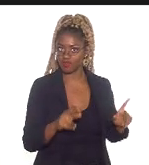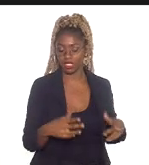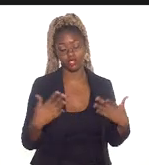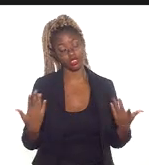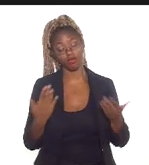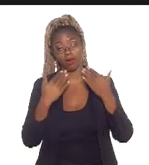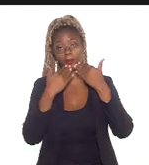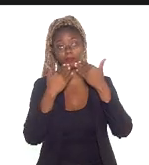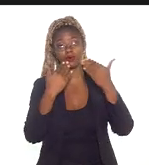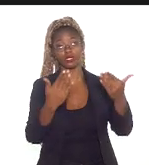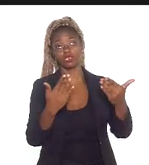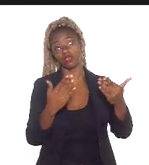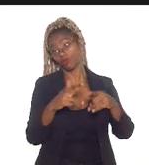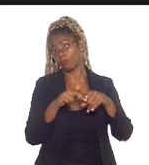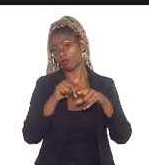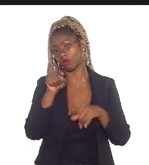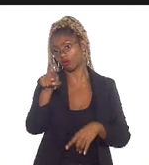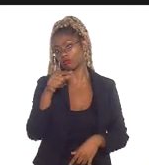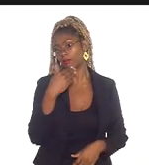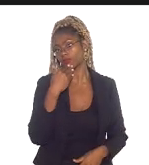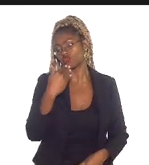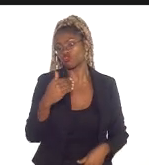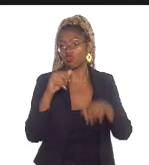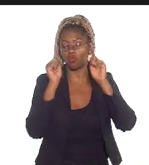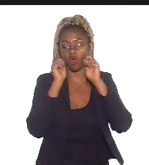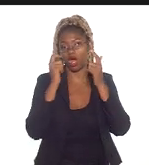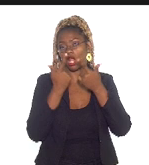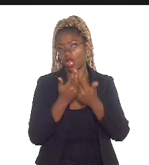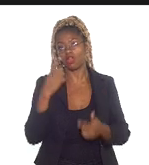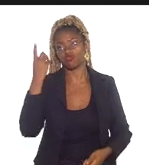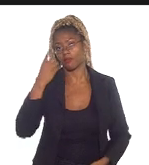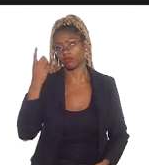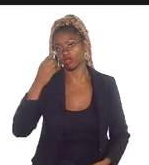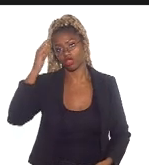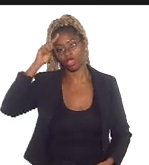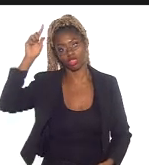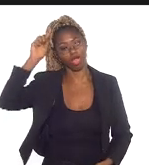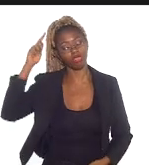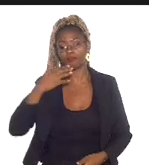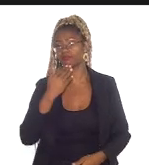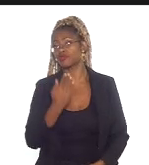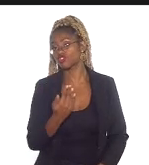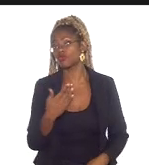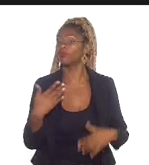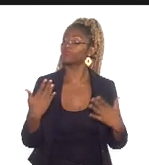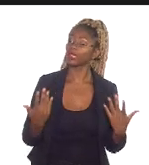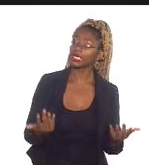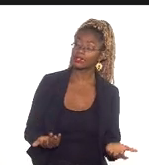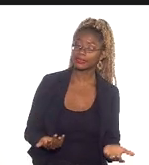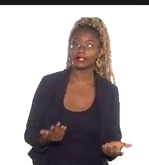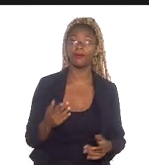por solicitação do deputado, a nossa